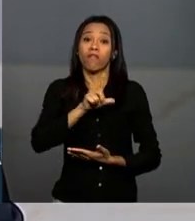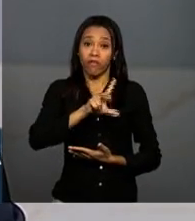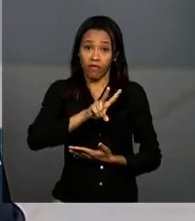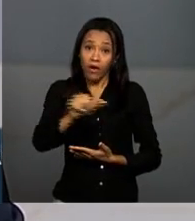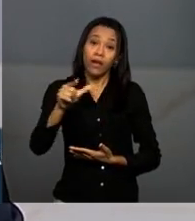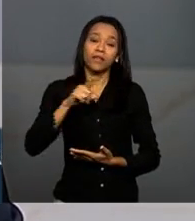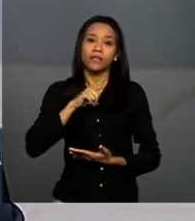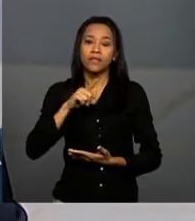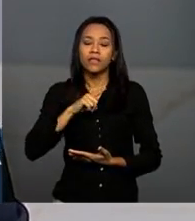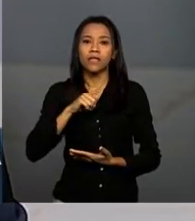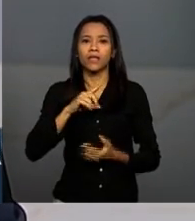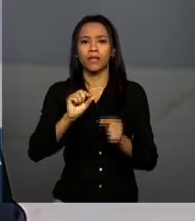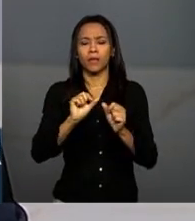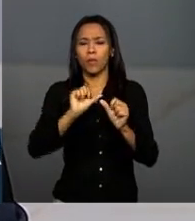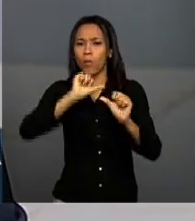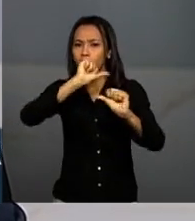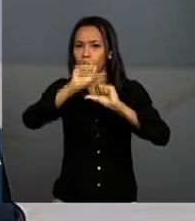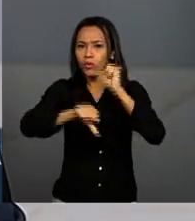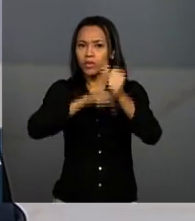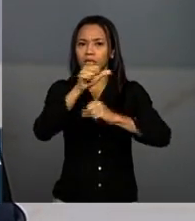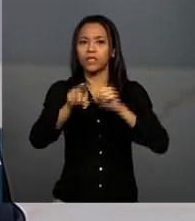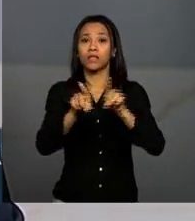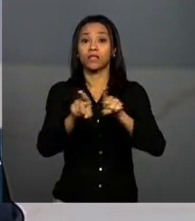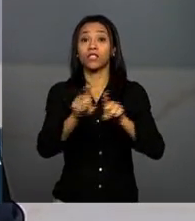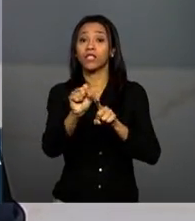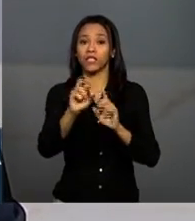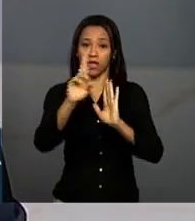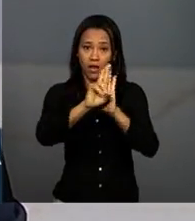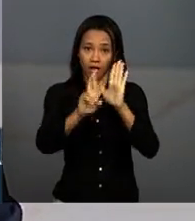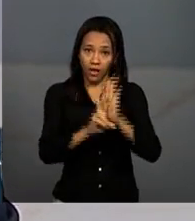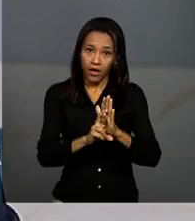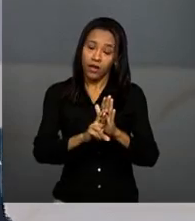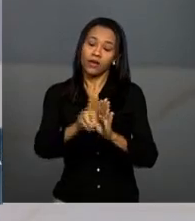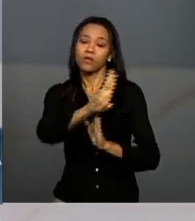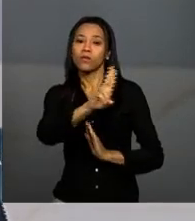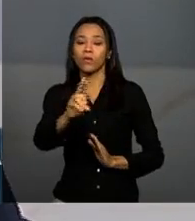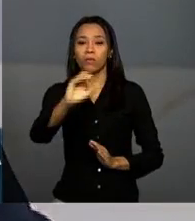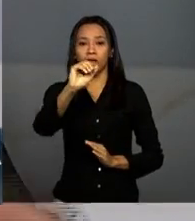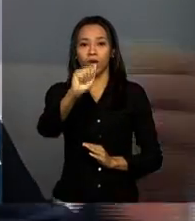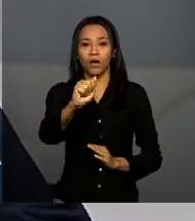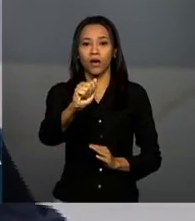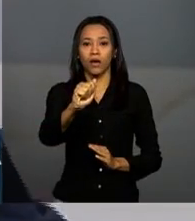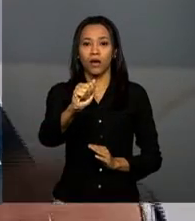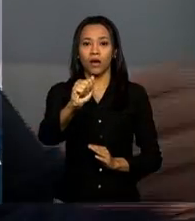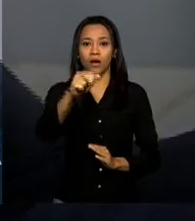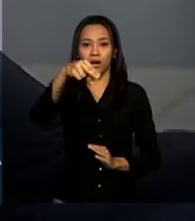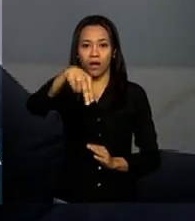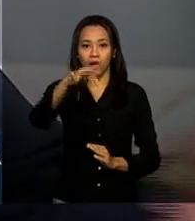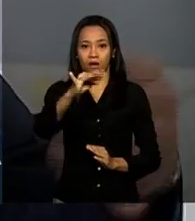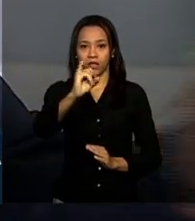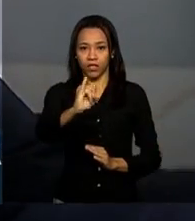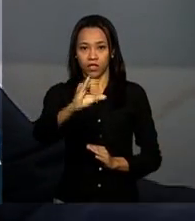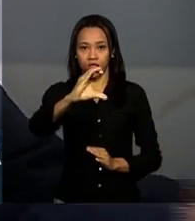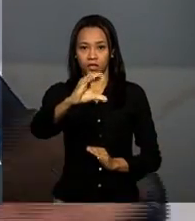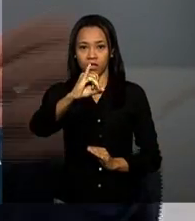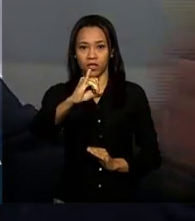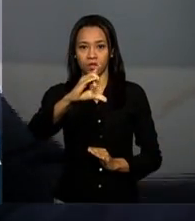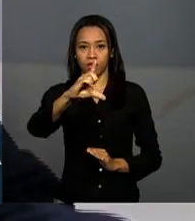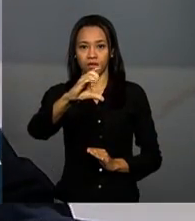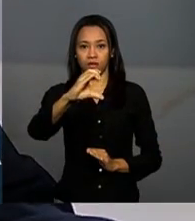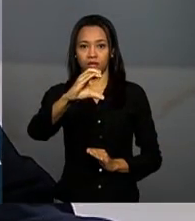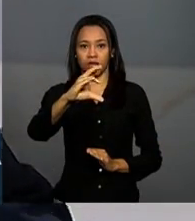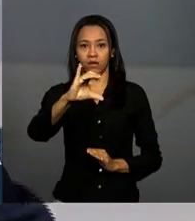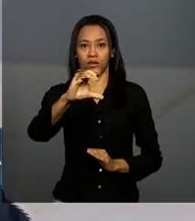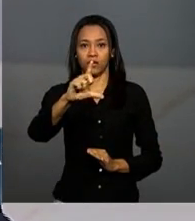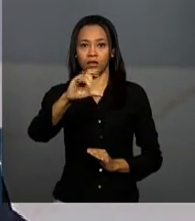das medidas anticíclicas das políticas anticíclicas eh pelo conceito que tem sido colocado na mídia de